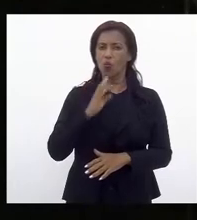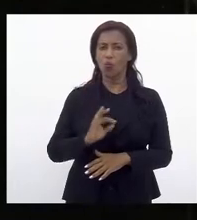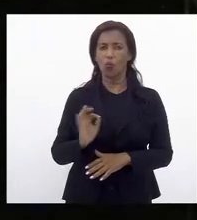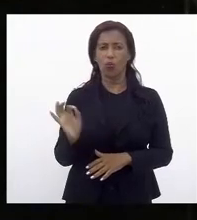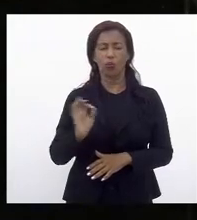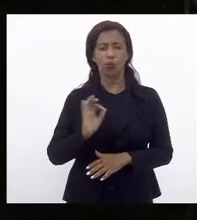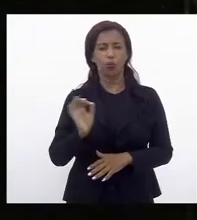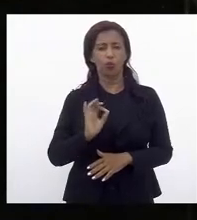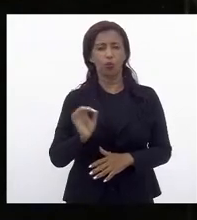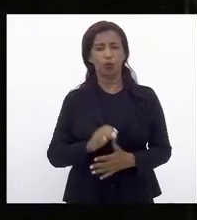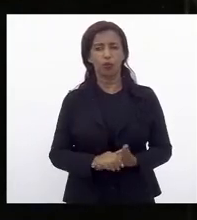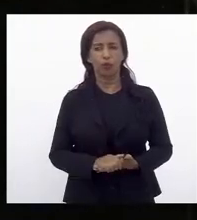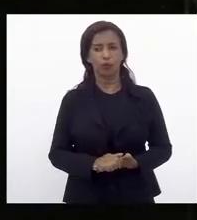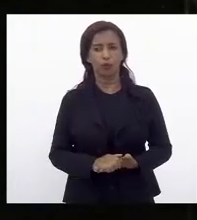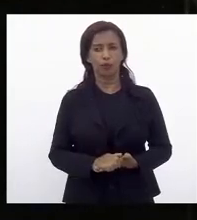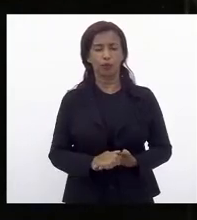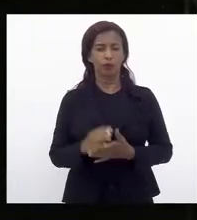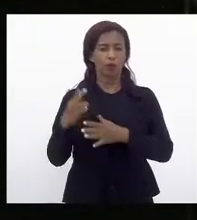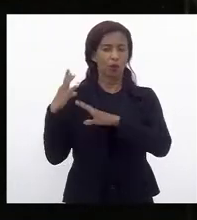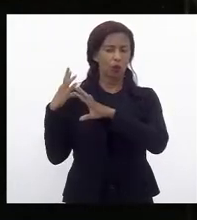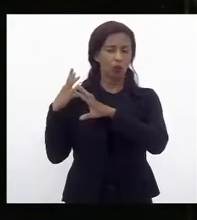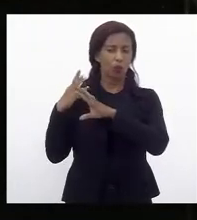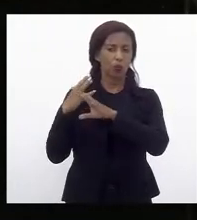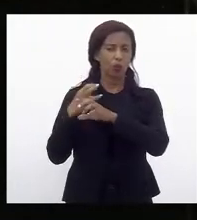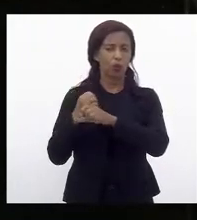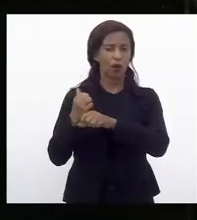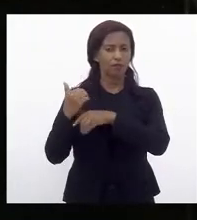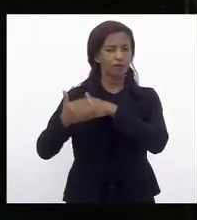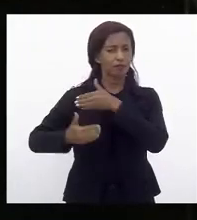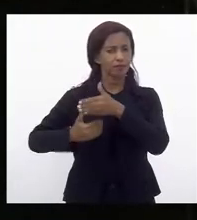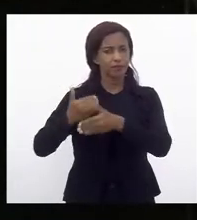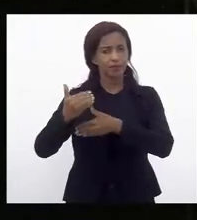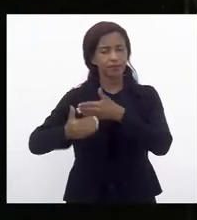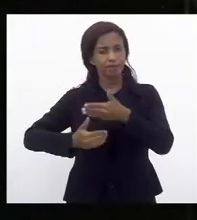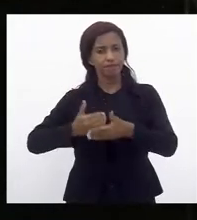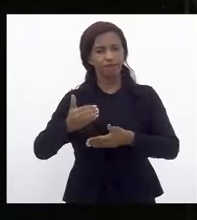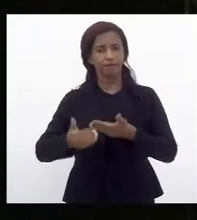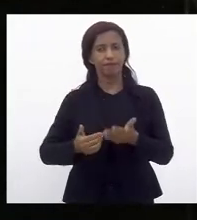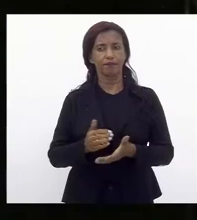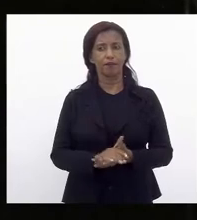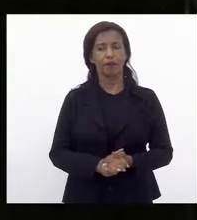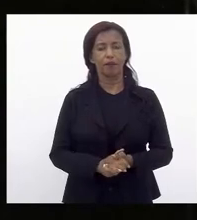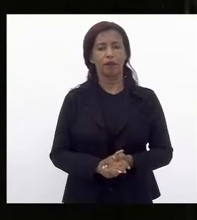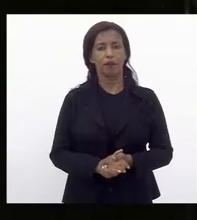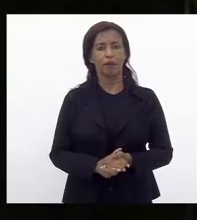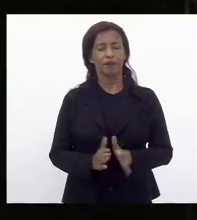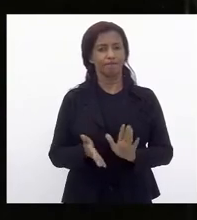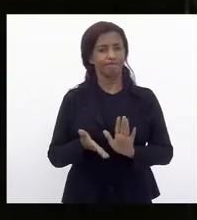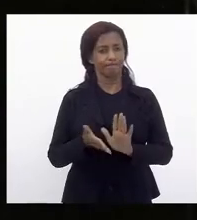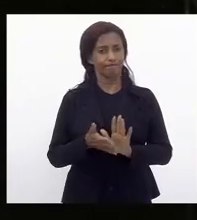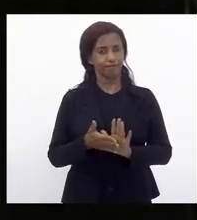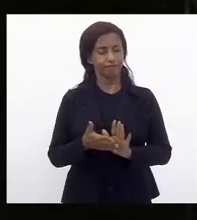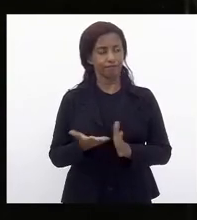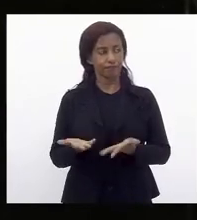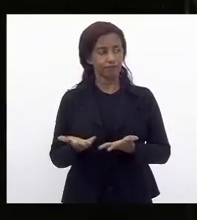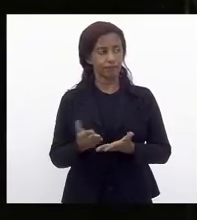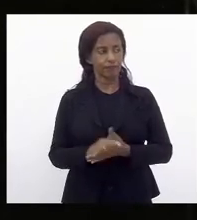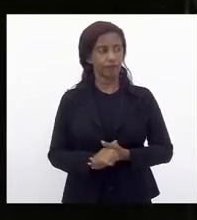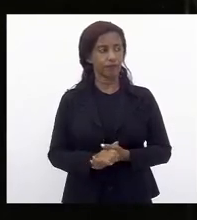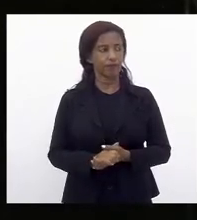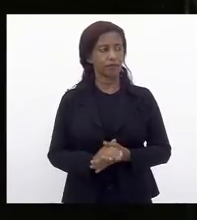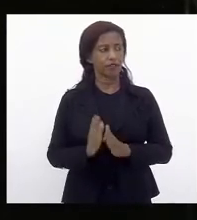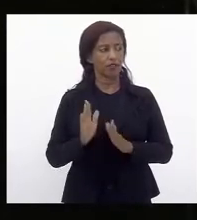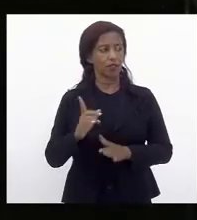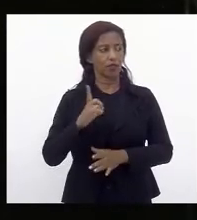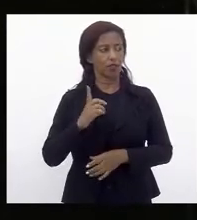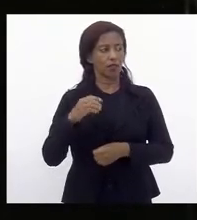conhecimento de toda a trajetória que essa proposição já